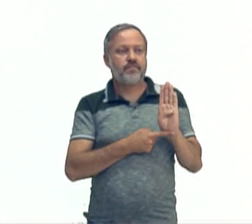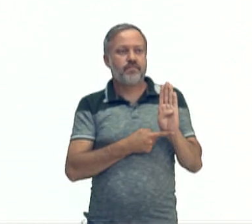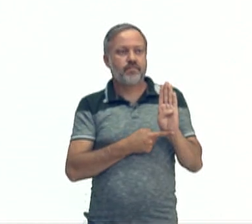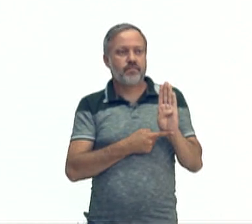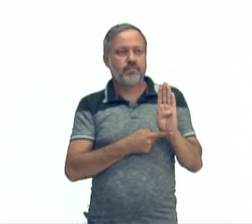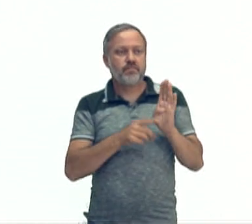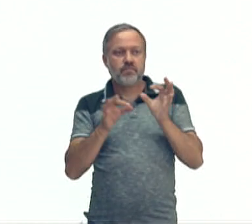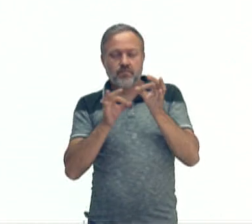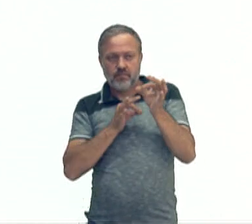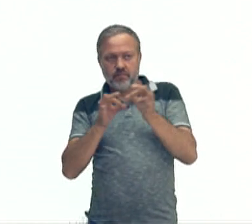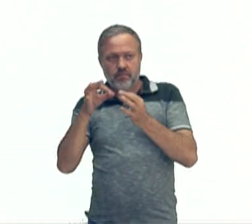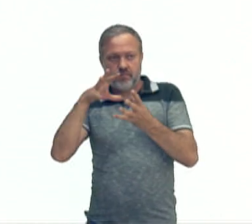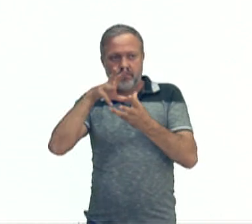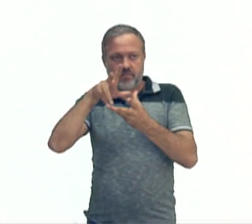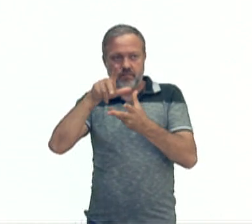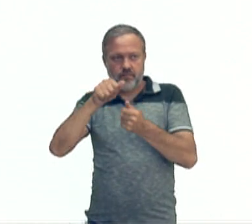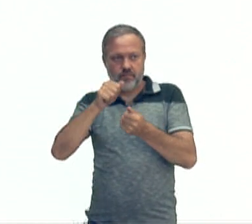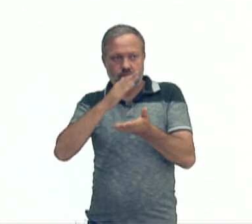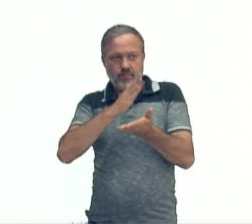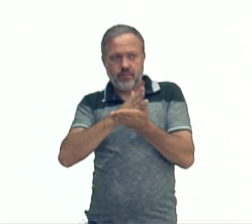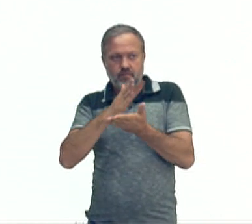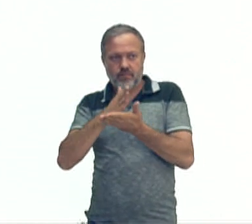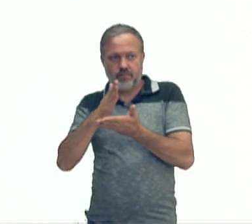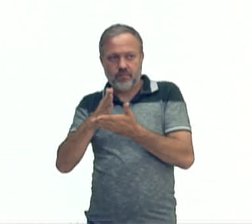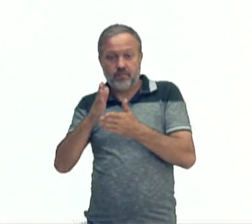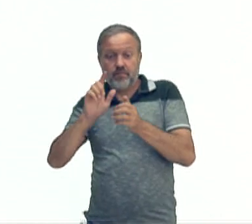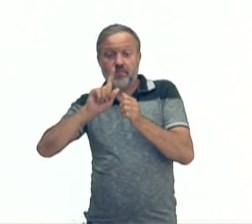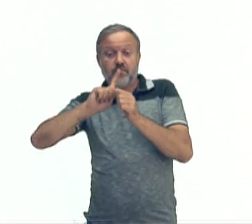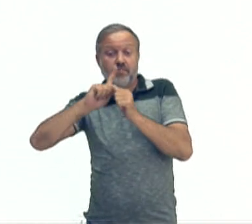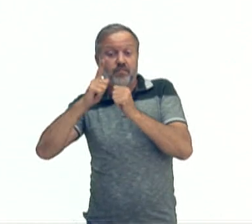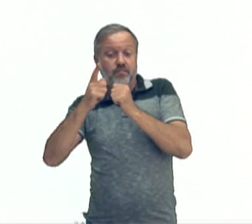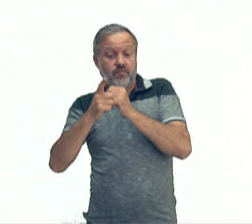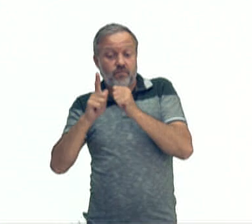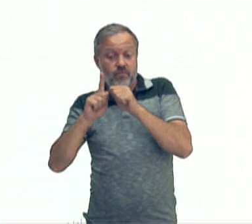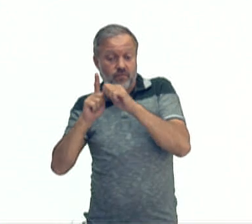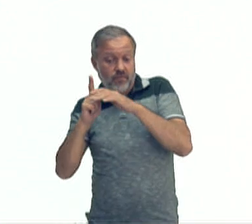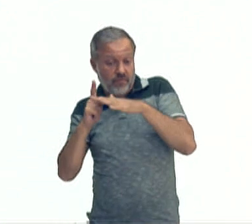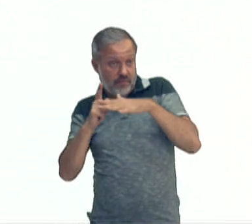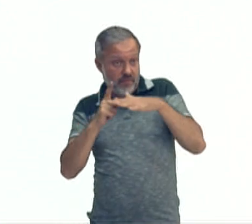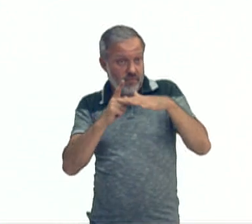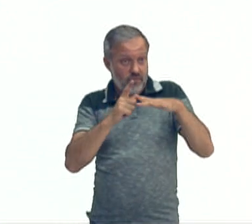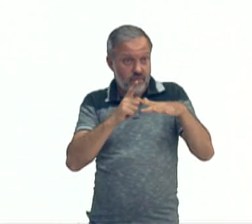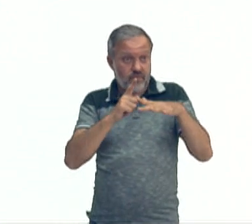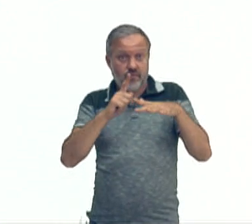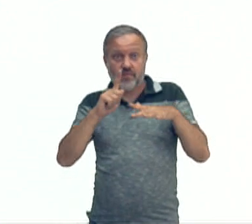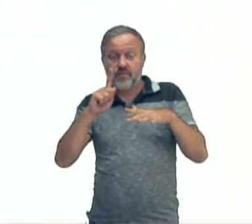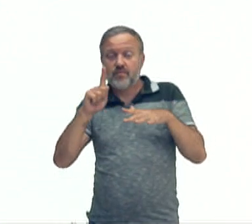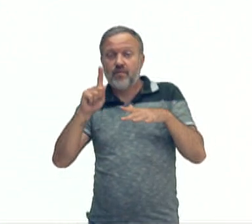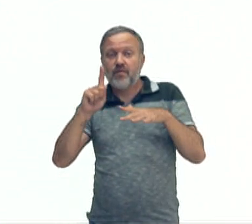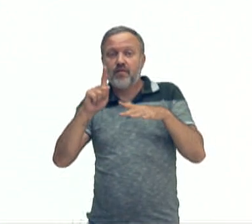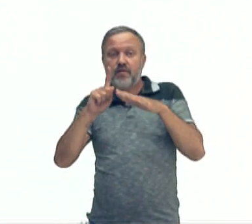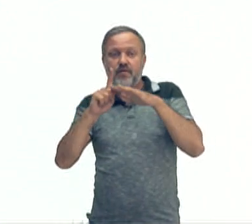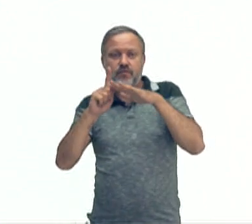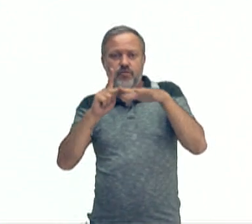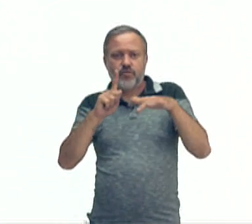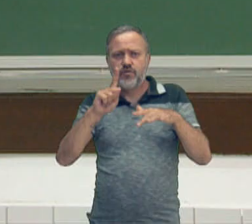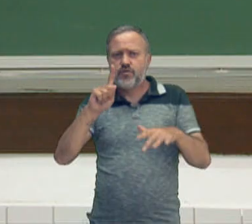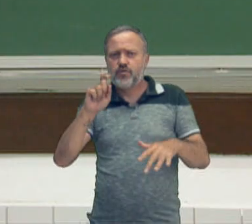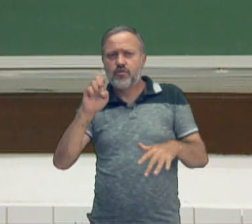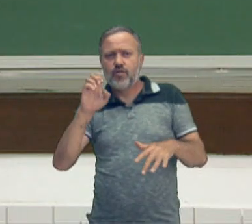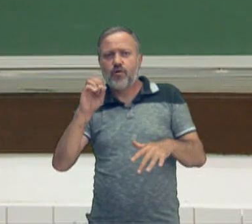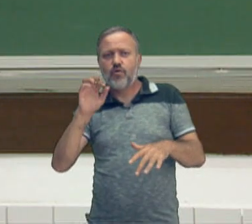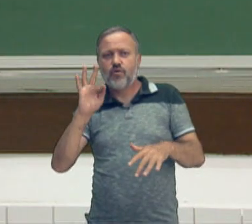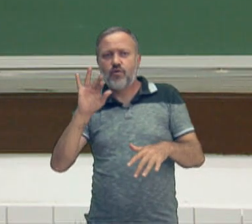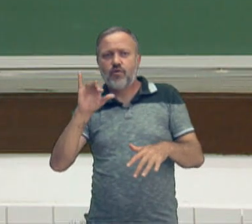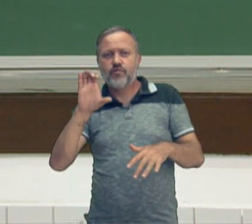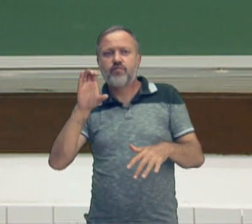B. Organização do mundo segundo critérios geográficos, físicos, geopolíticos, geoeconômicos, entre outros.